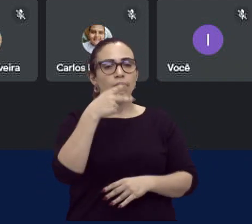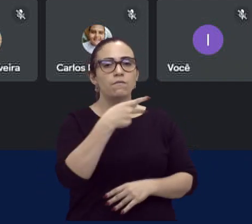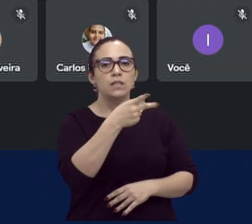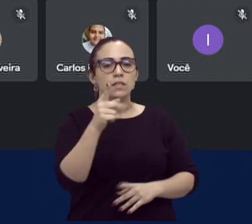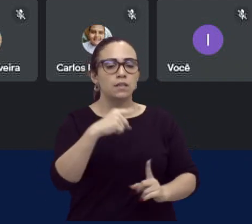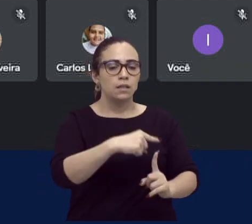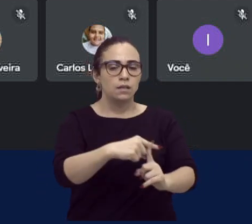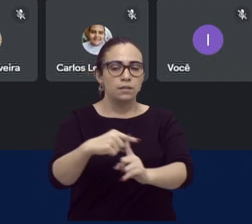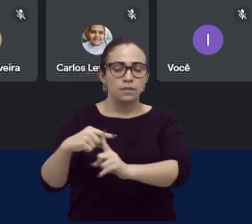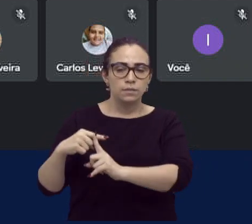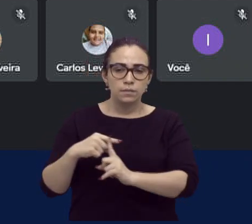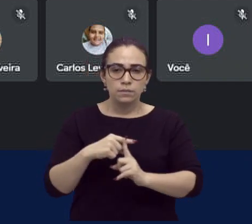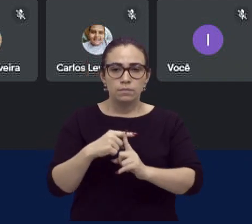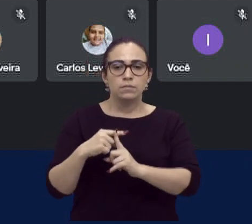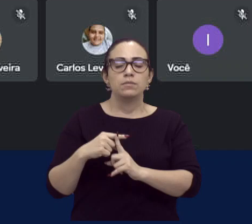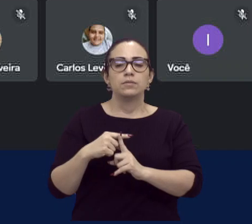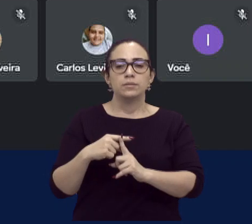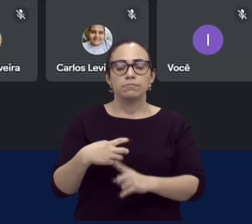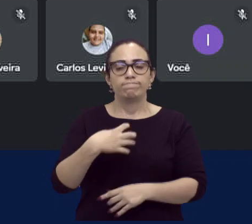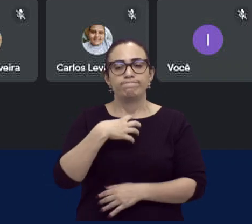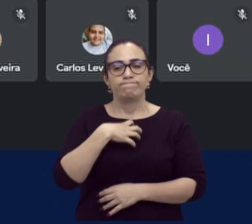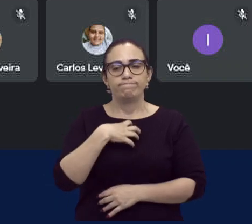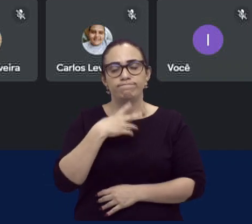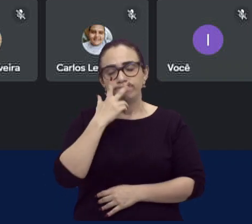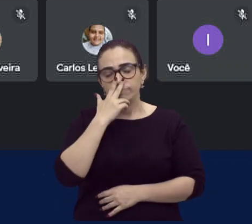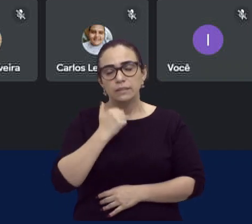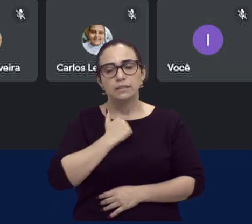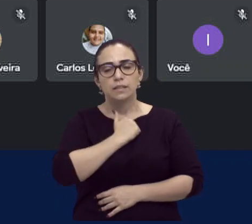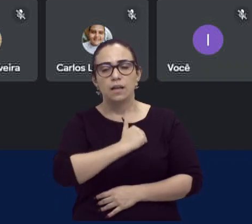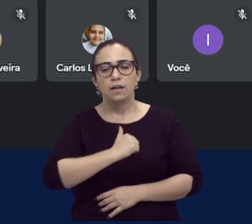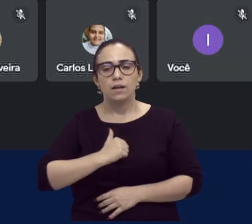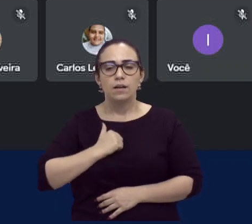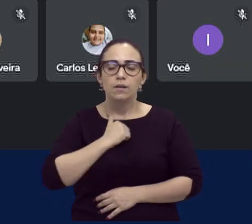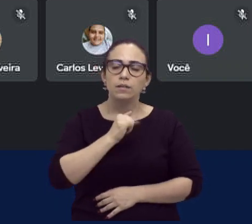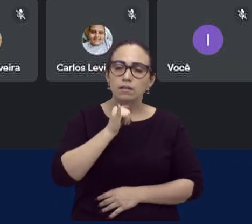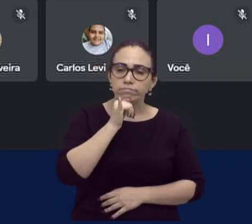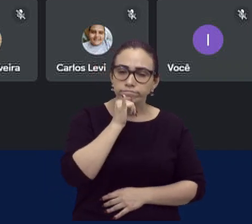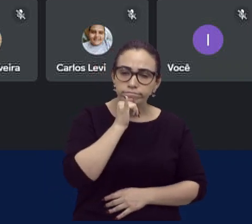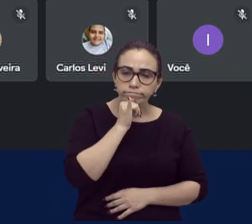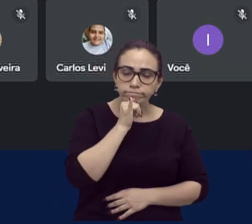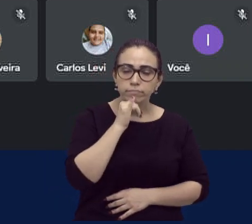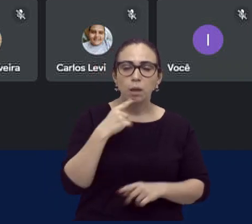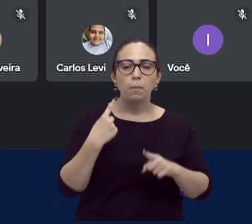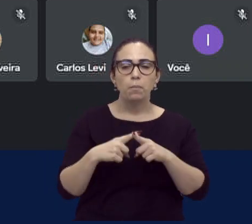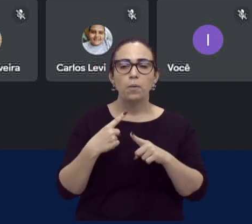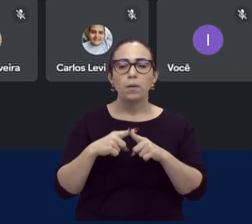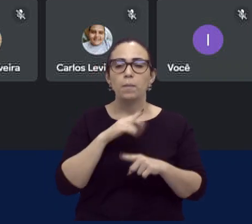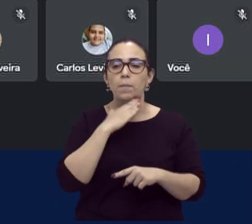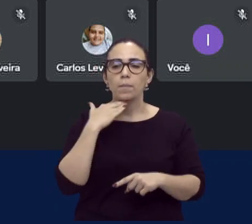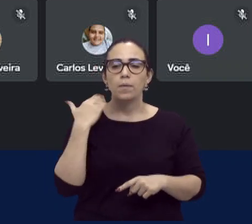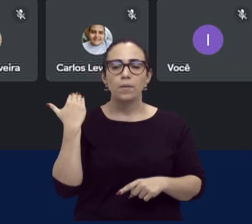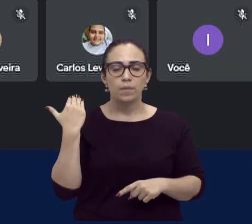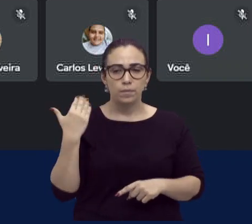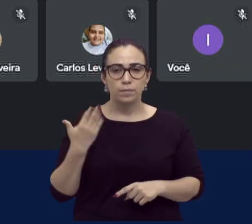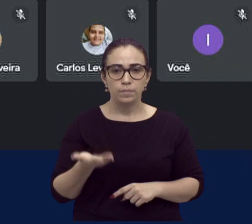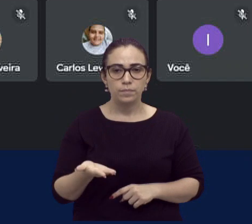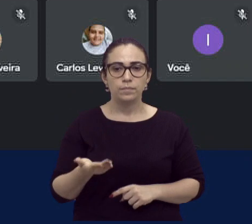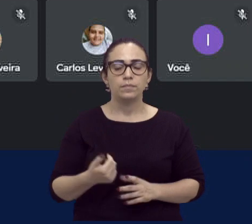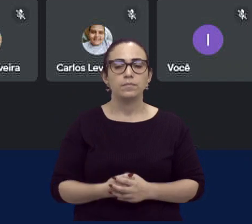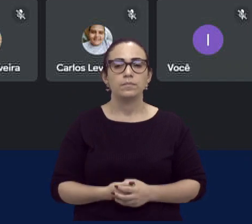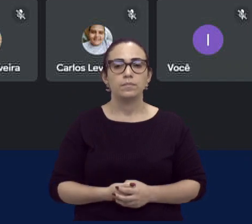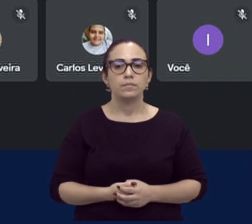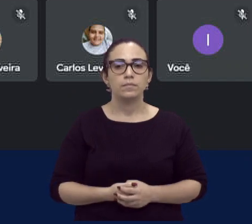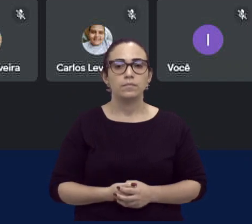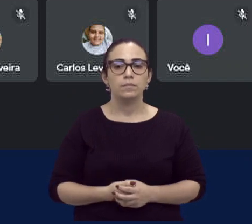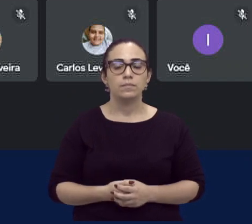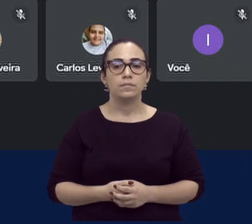túmulos, e tem um ar muito mais de saudade, de tristeza, né? Porque aquela pessoa se foi. Se